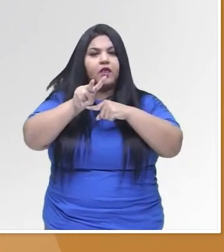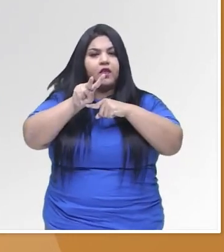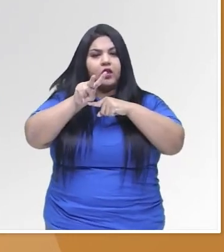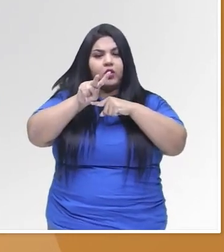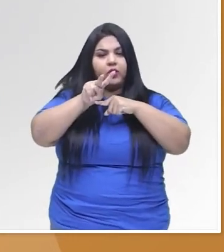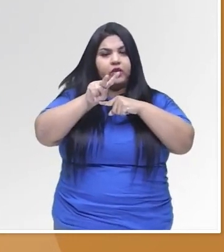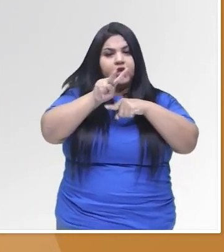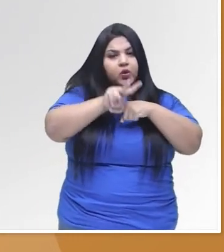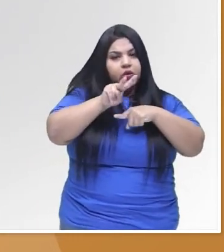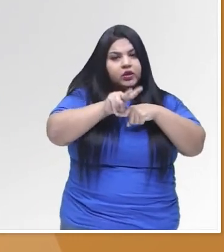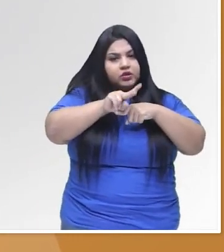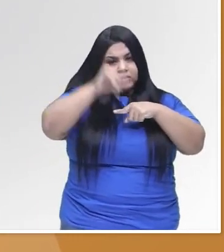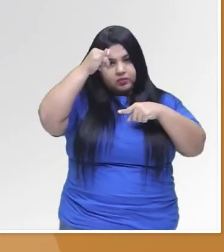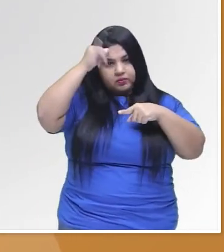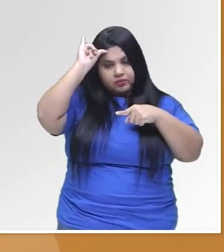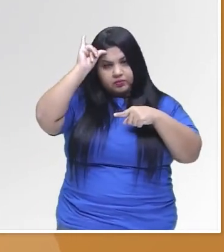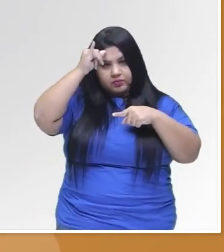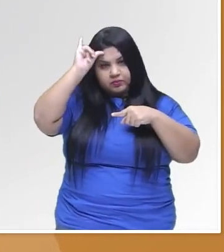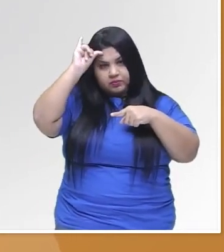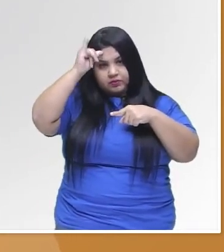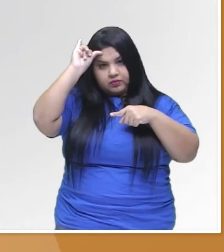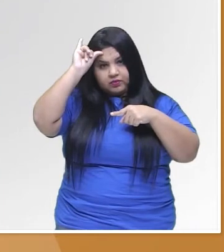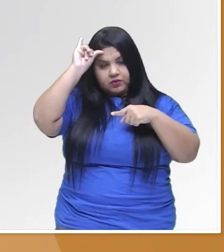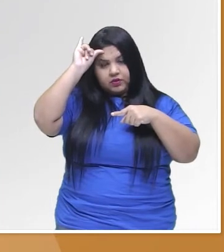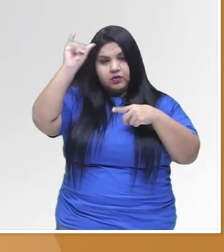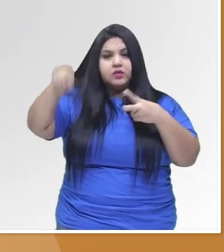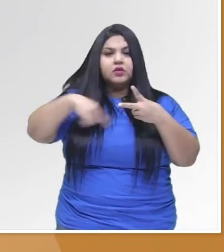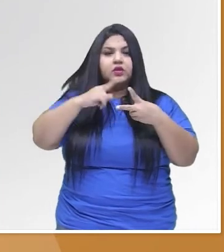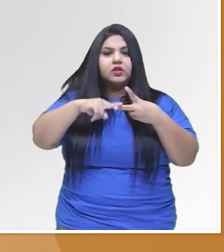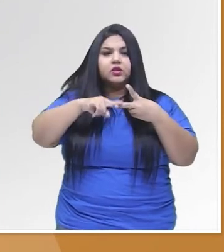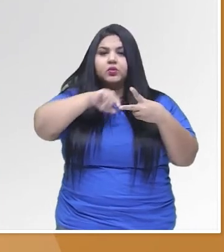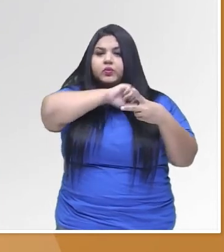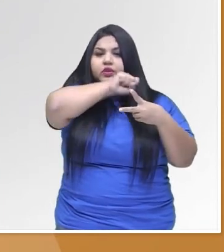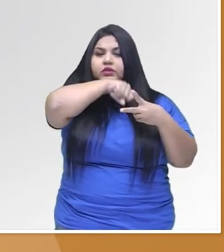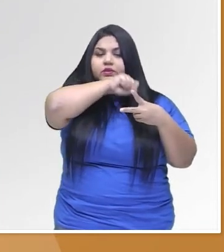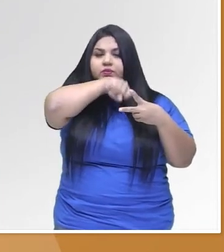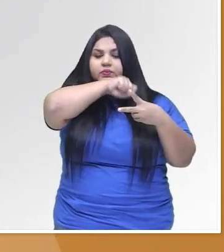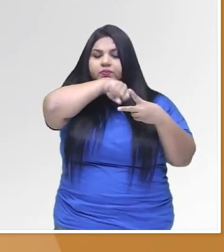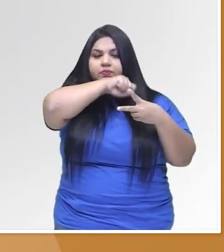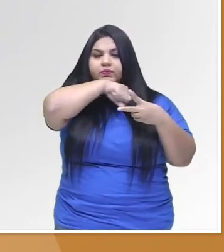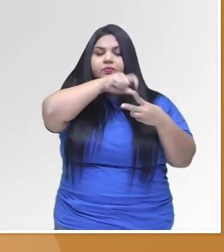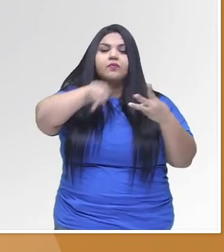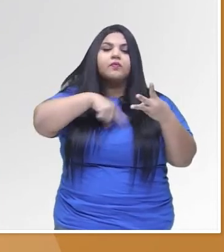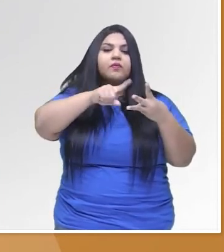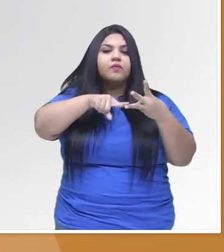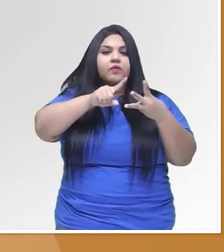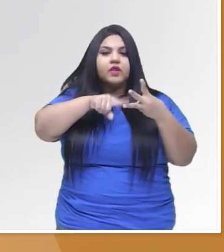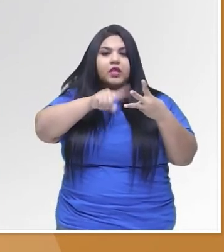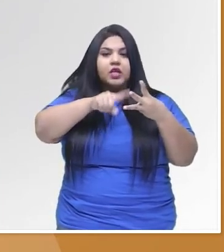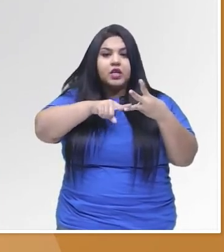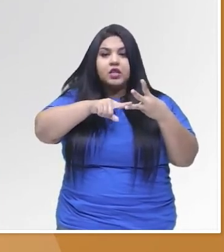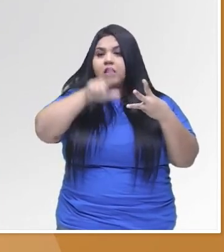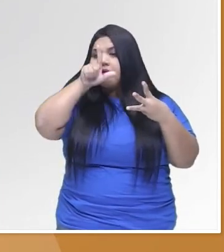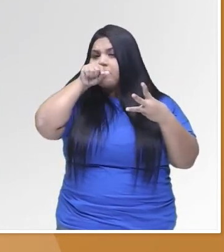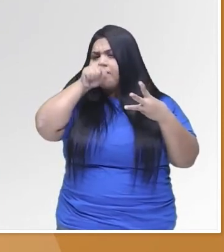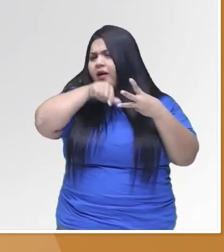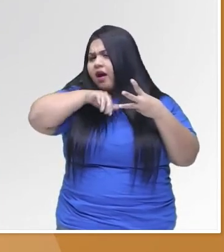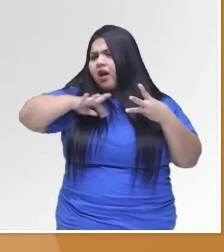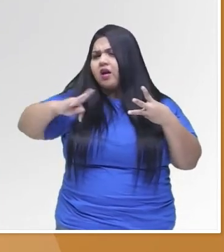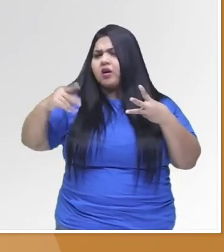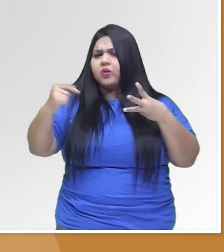de bois, pecuária bovina, pecuária suína e aves em geral.